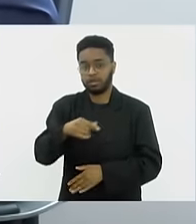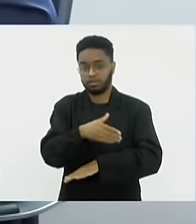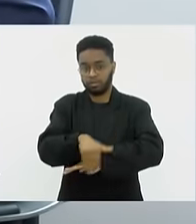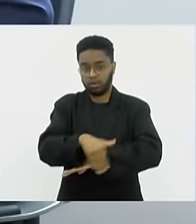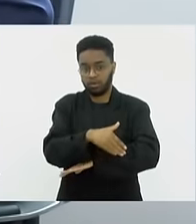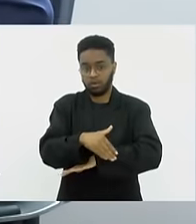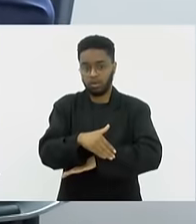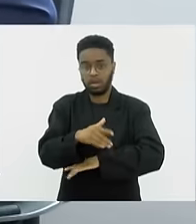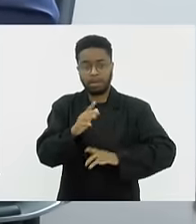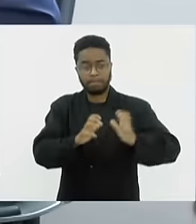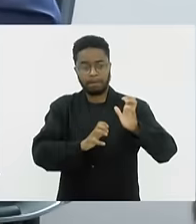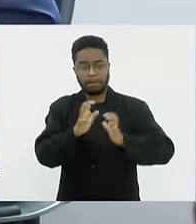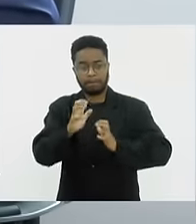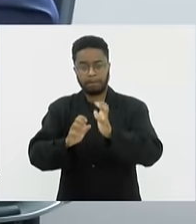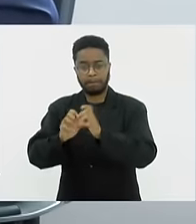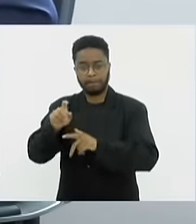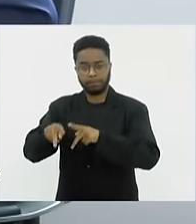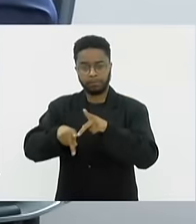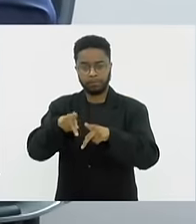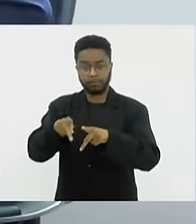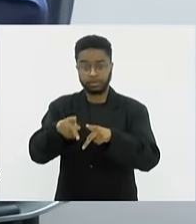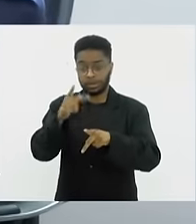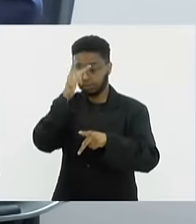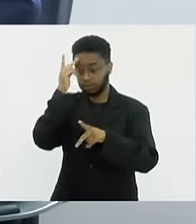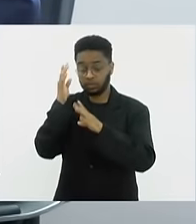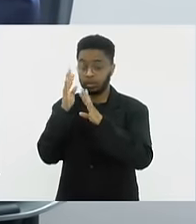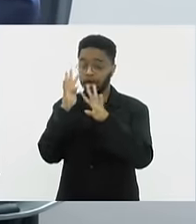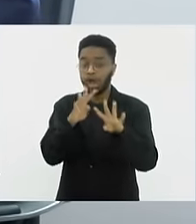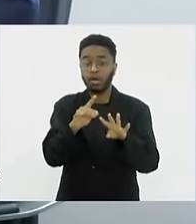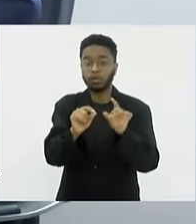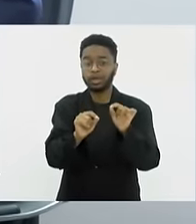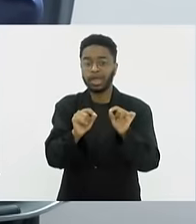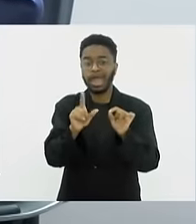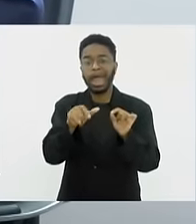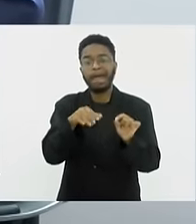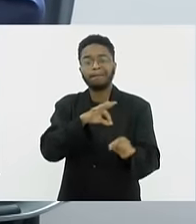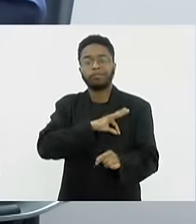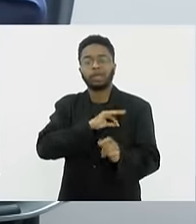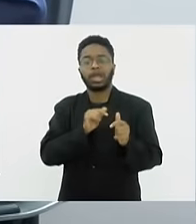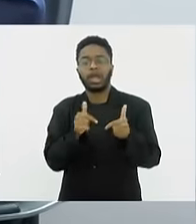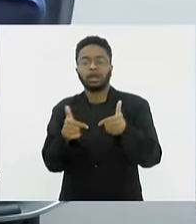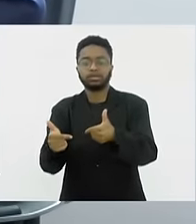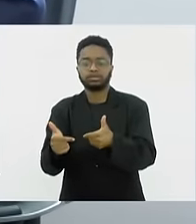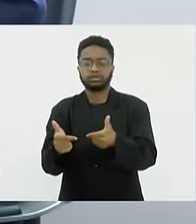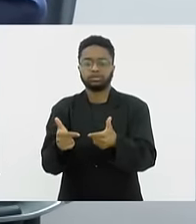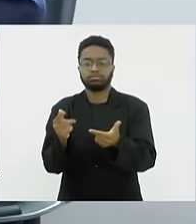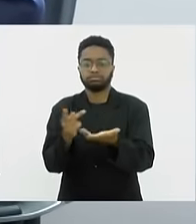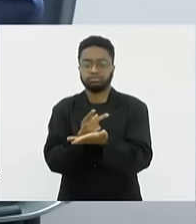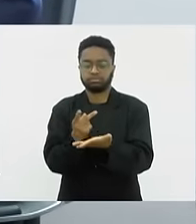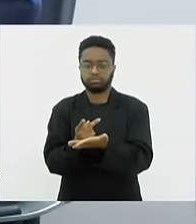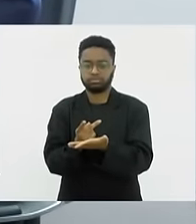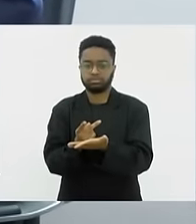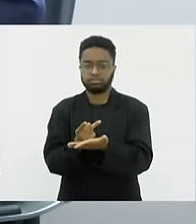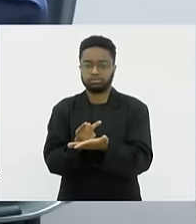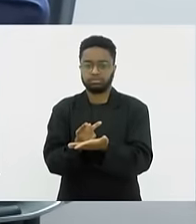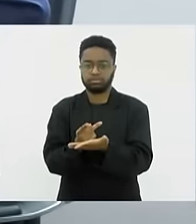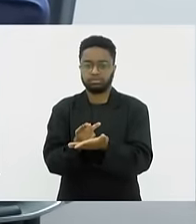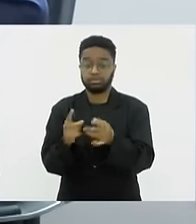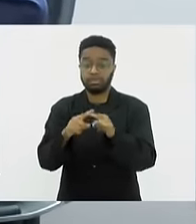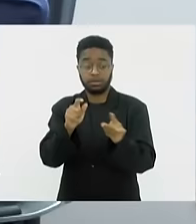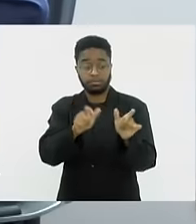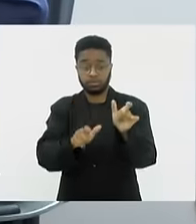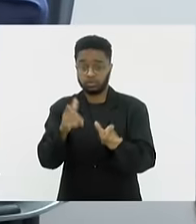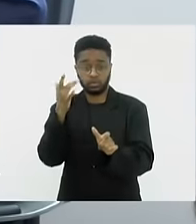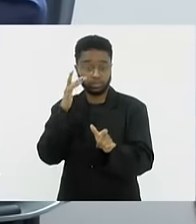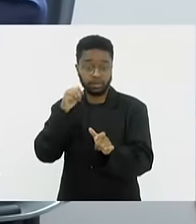cidadão, todos que olham enxergam que é a Polícia Militar que está cometendo essas atrocidades. O cidadão não sabe